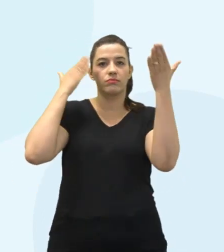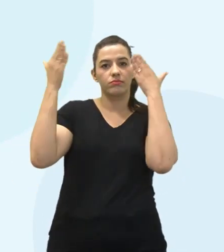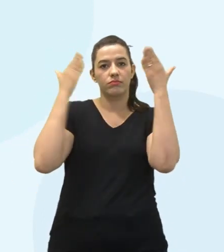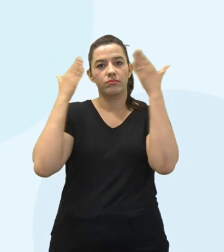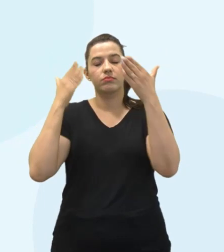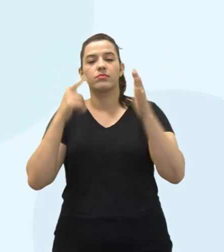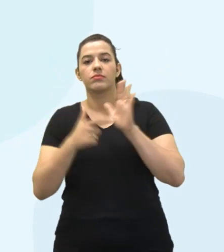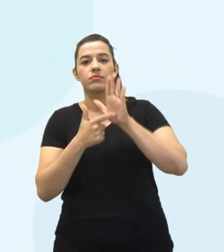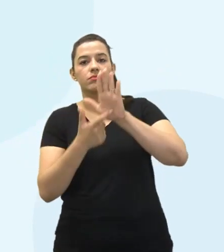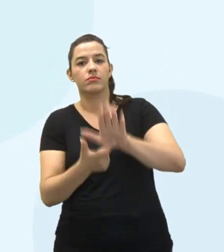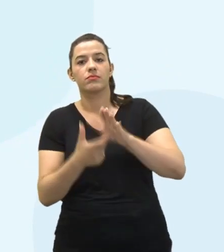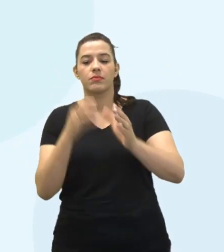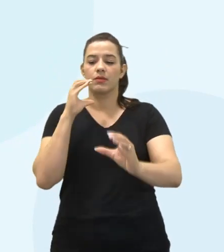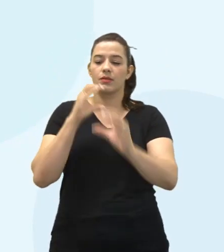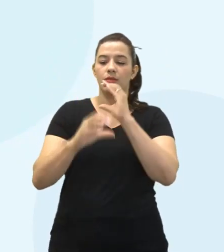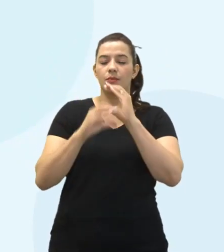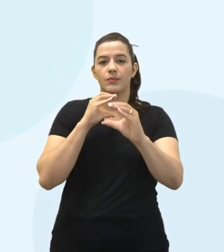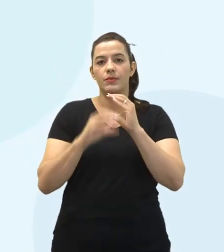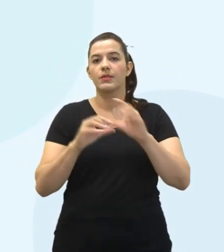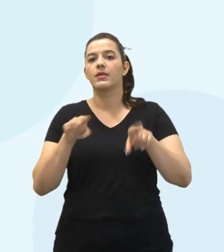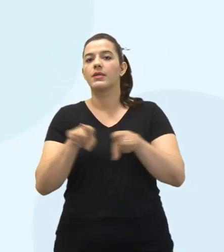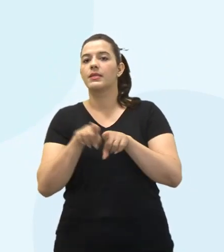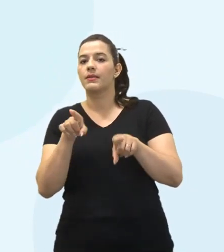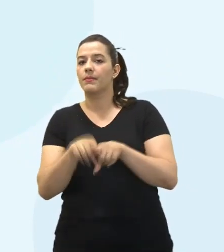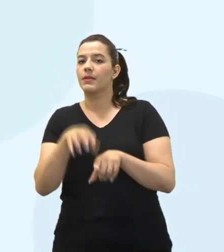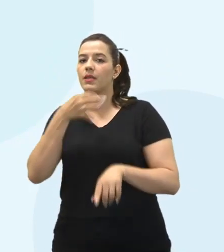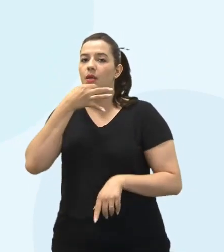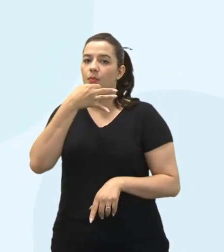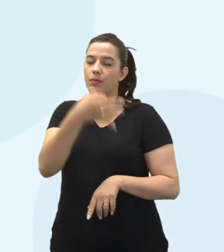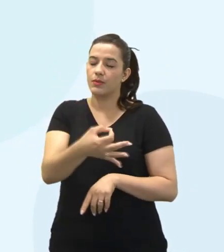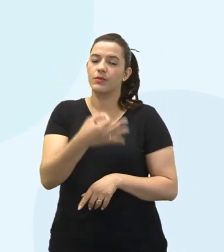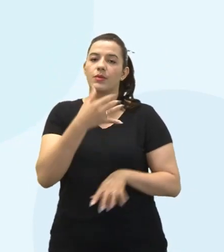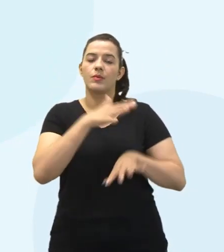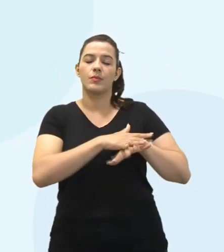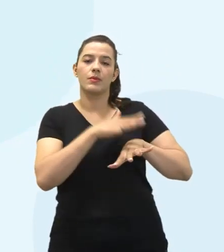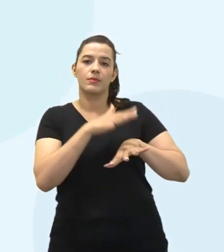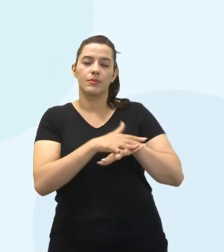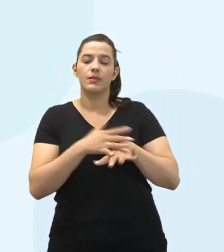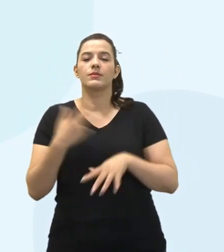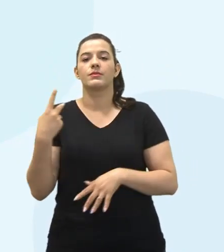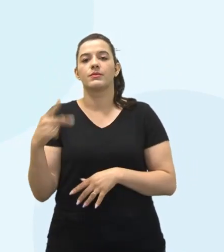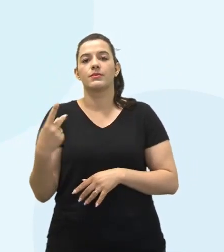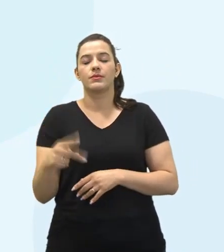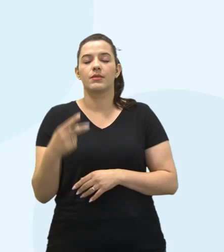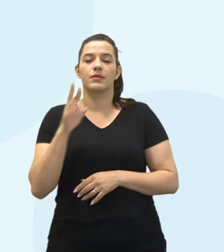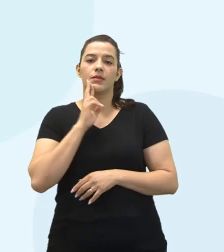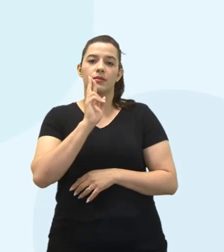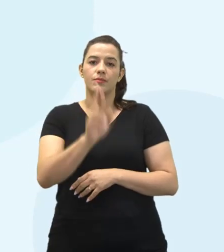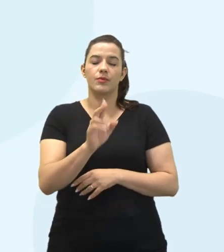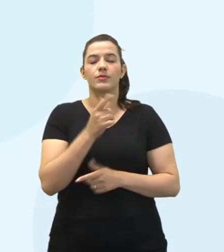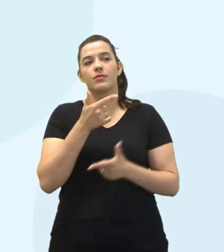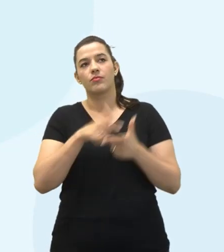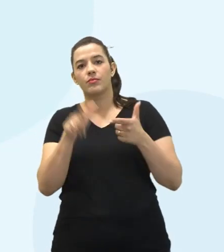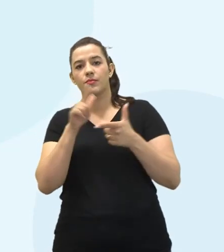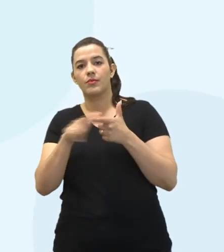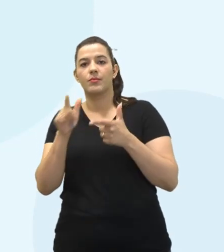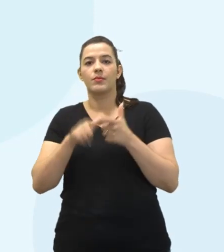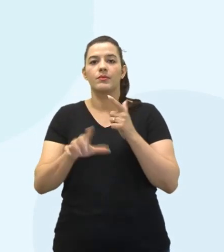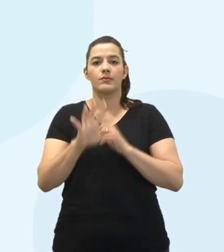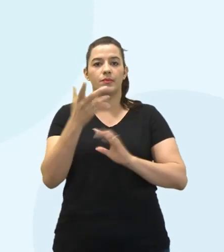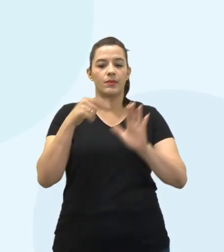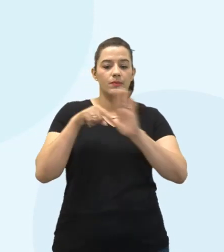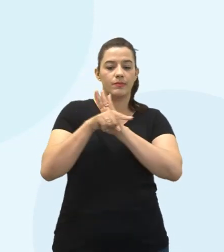representar comunicar e argumentar mática matematicamente por meio da resolução de problemas